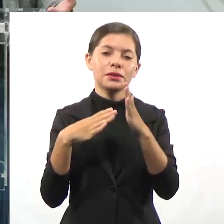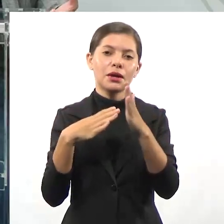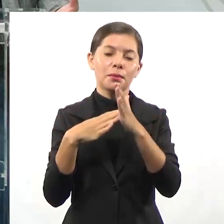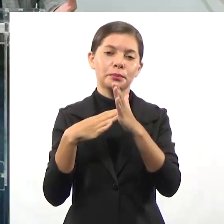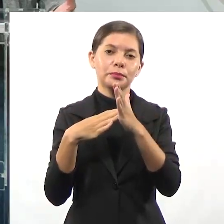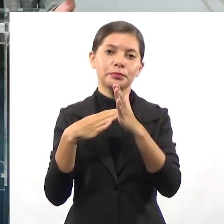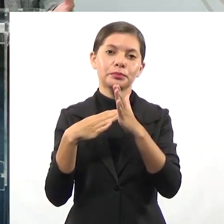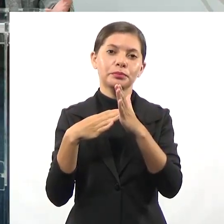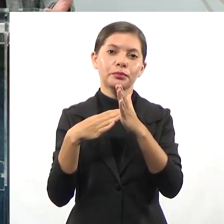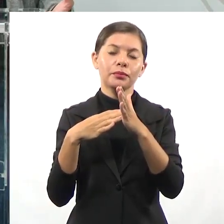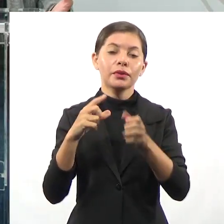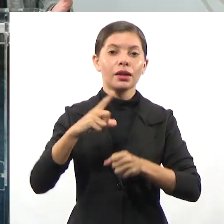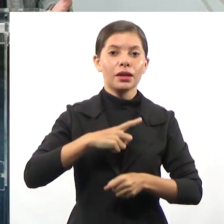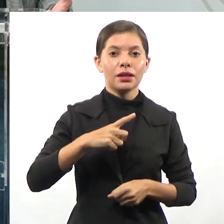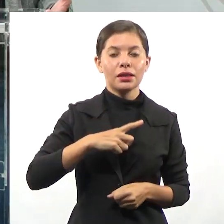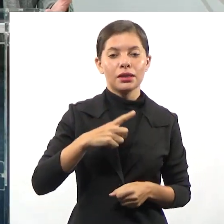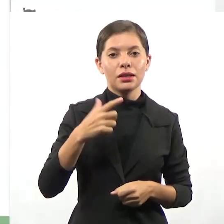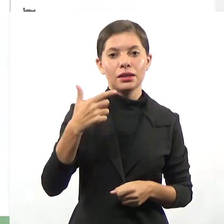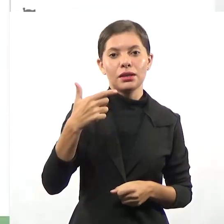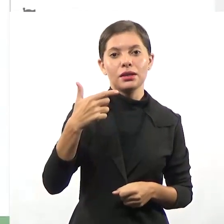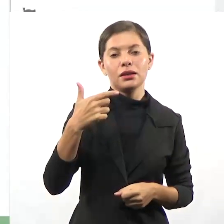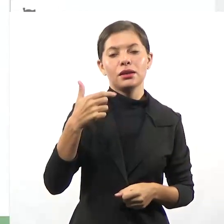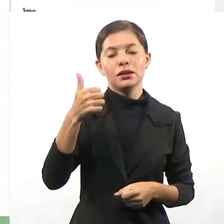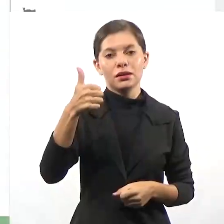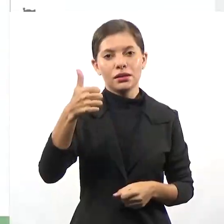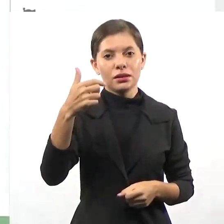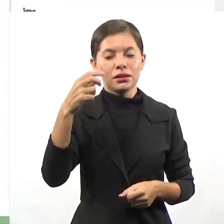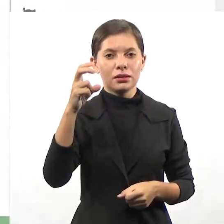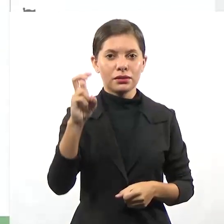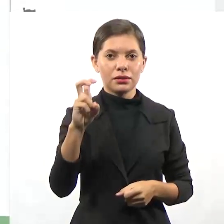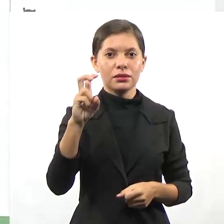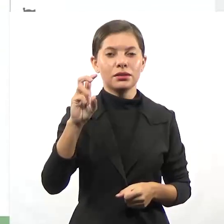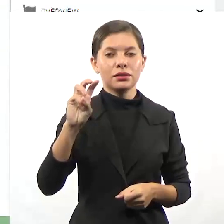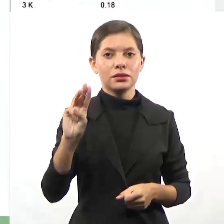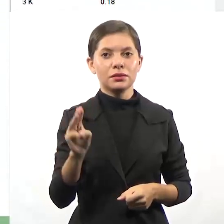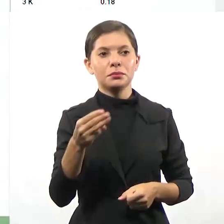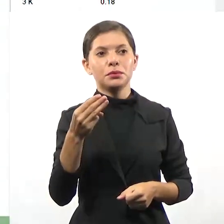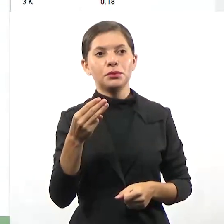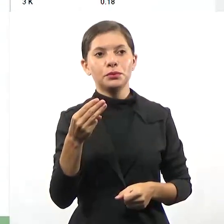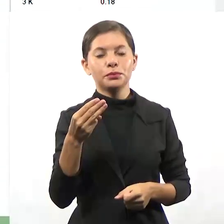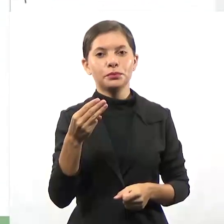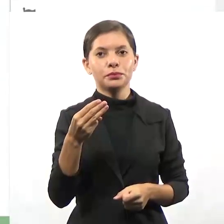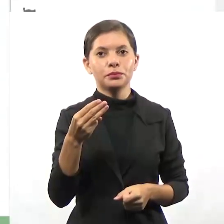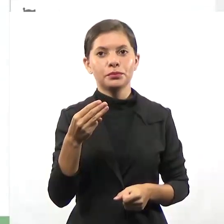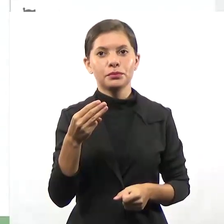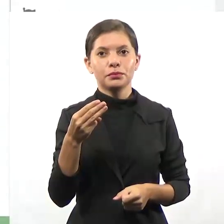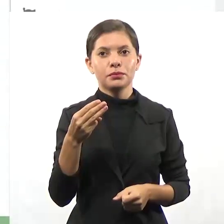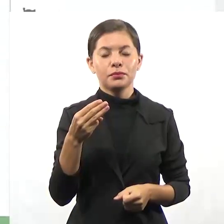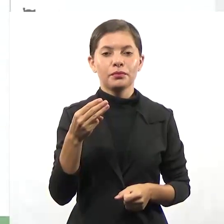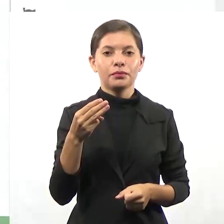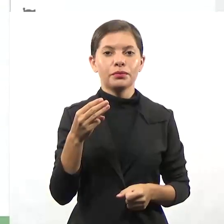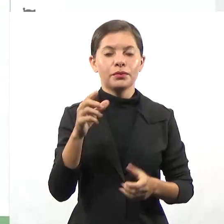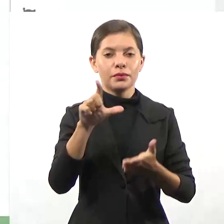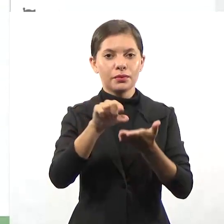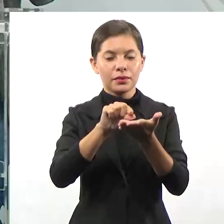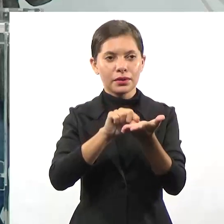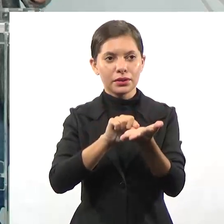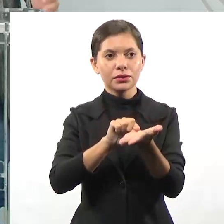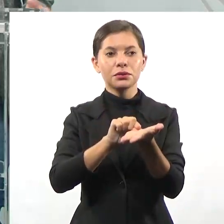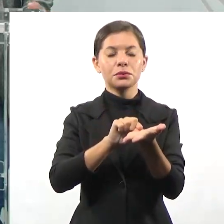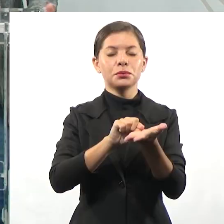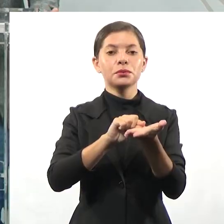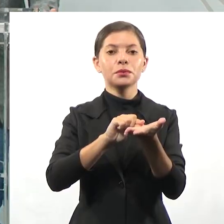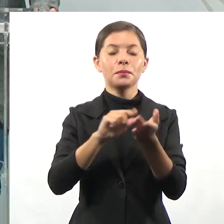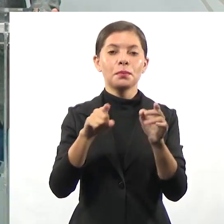de tecnologias educacionais. Além disso, e aí a grande vantagem dessa ferramenta, e é o que ele traz